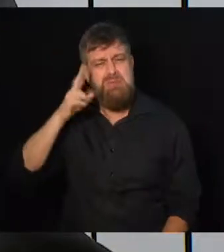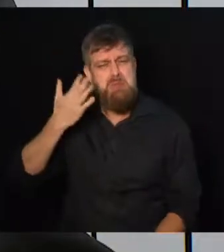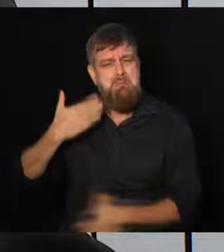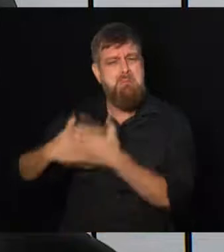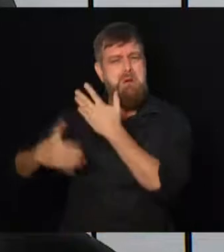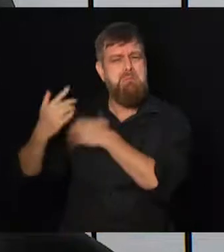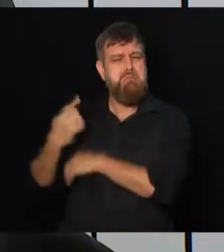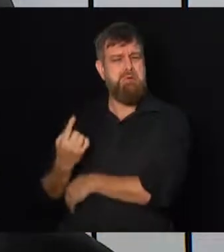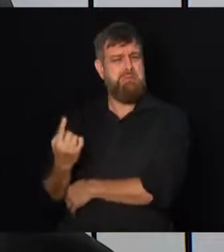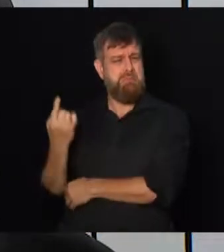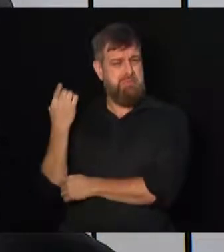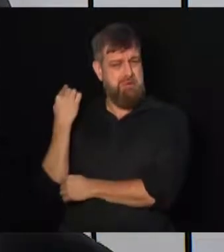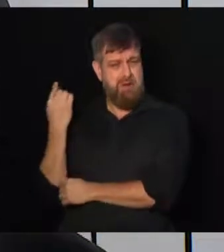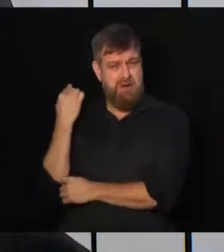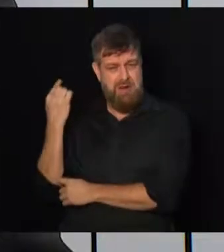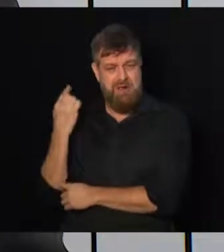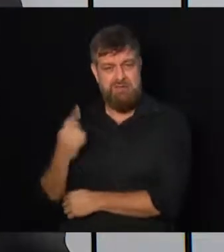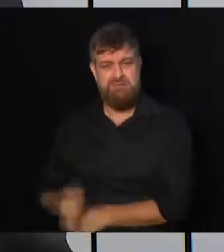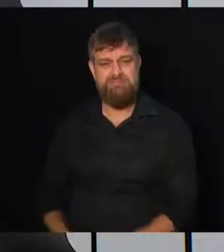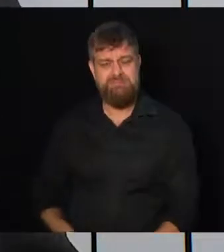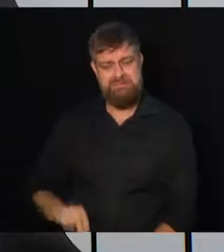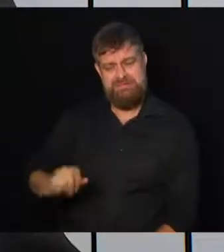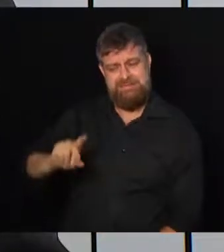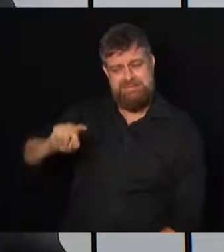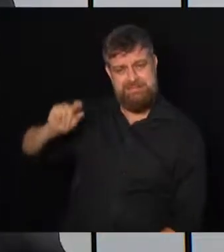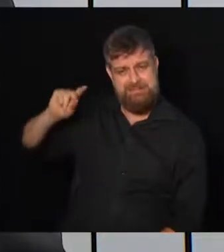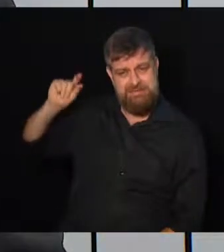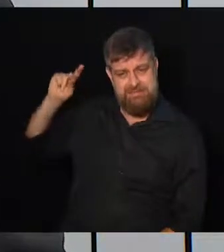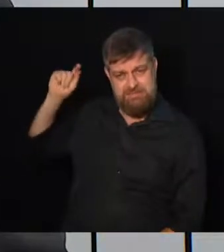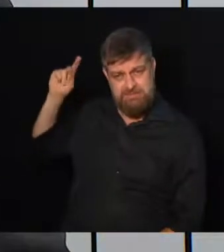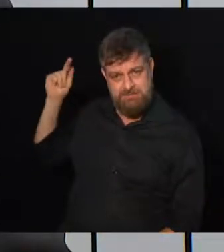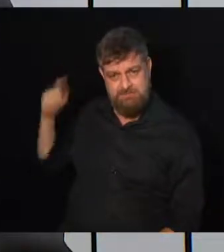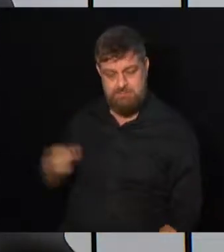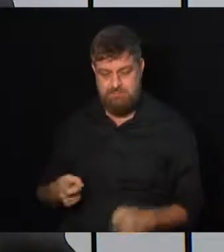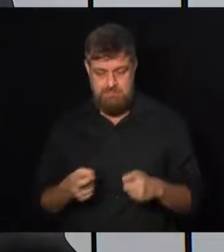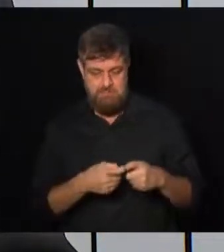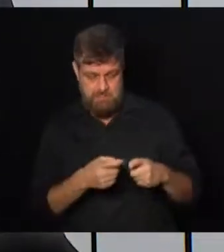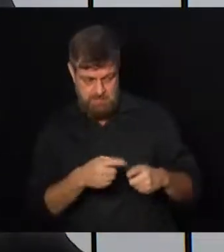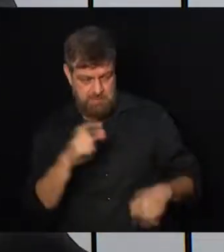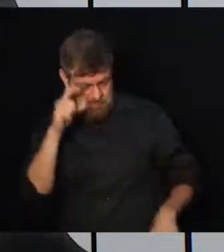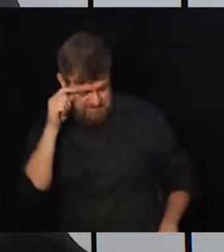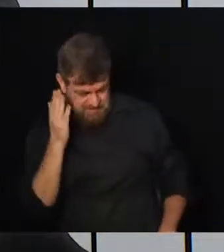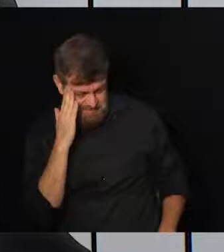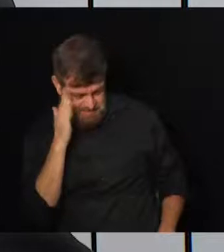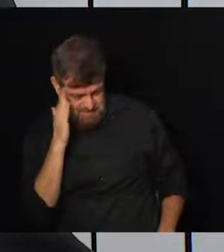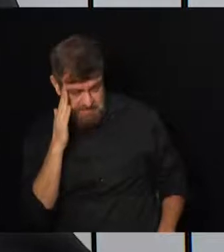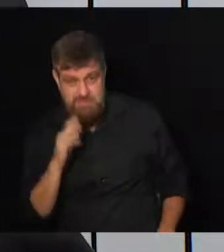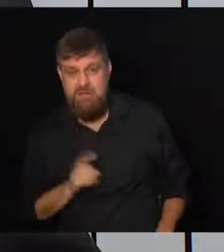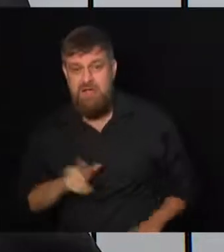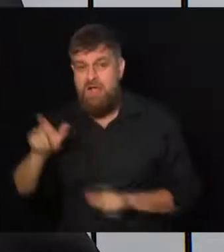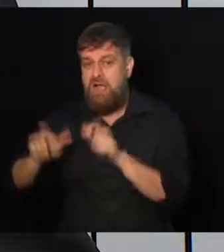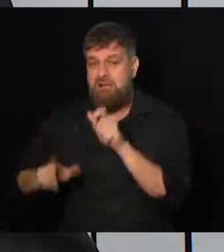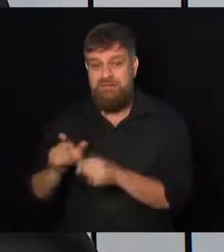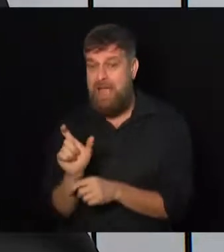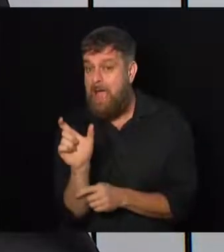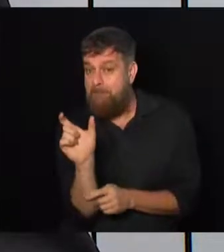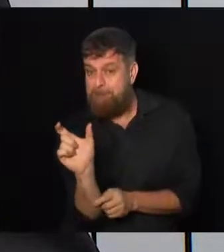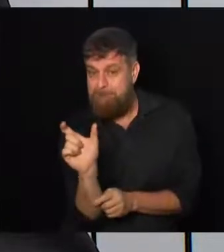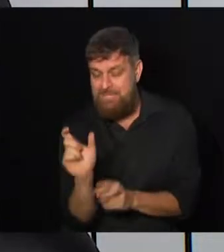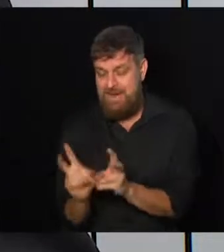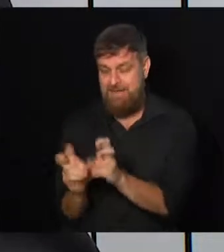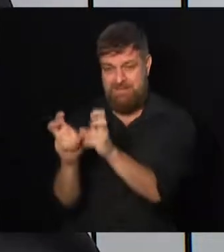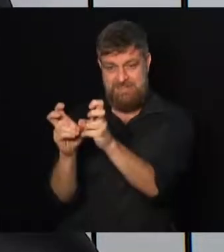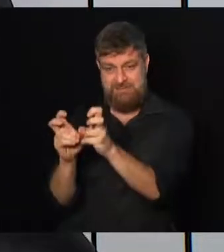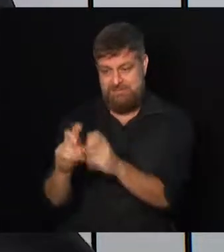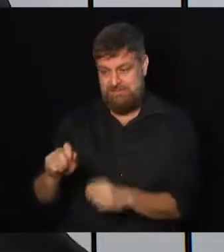que algum tempo atrás, ou muito tempo lá atrás, e o doutor Márcio deve saber também disso, as pessoas não falavam nem o nome dessa doença. Não